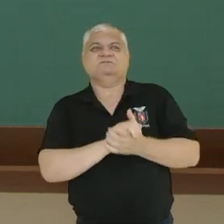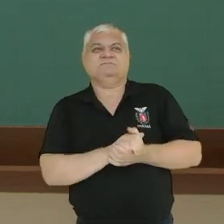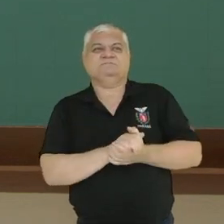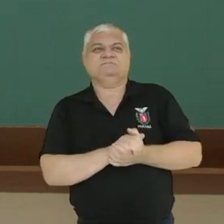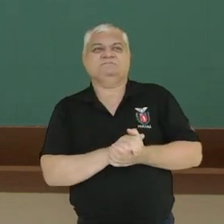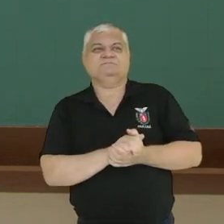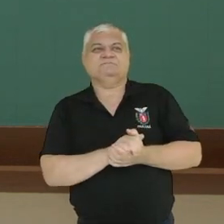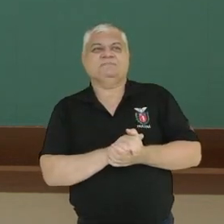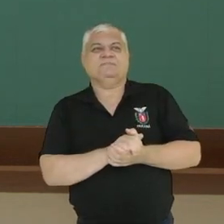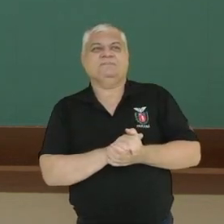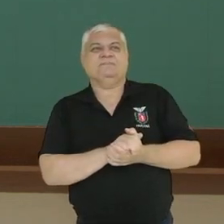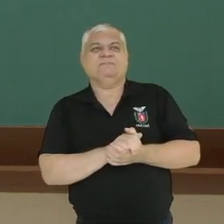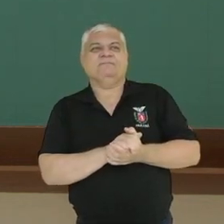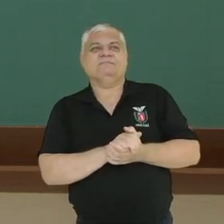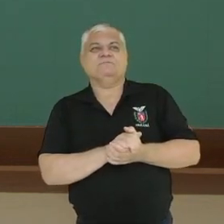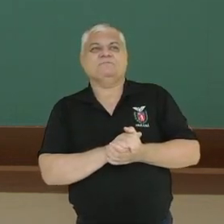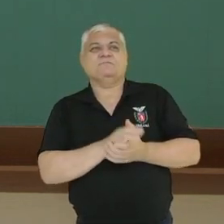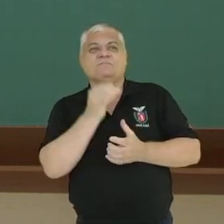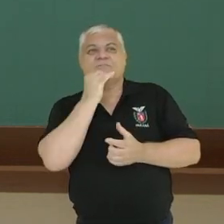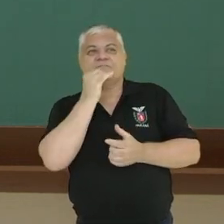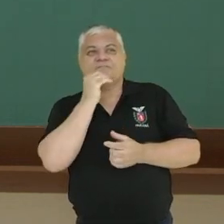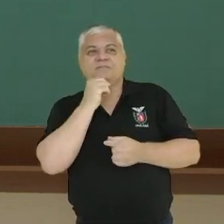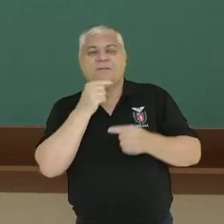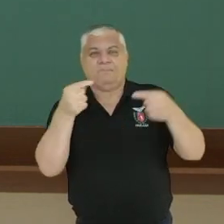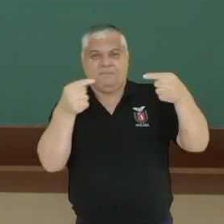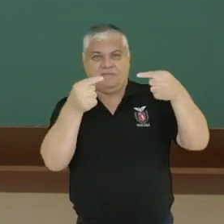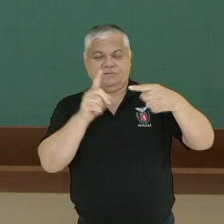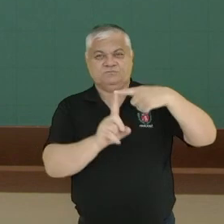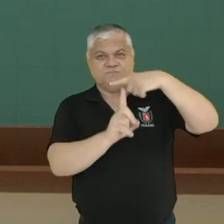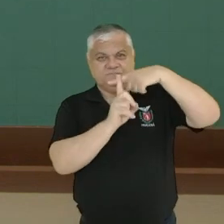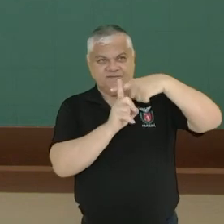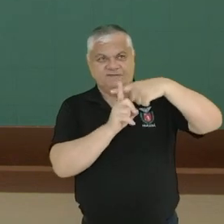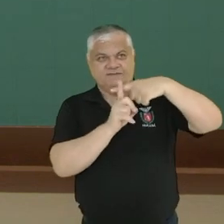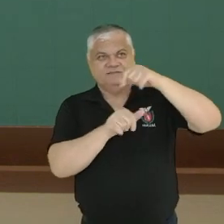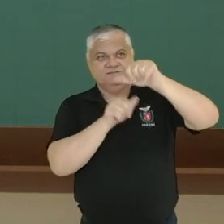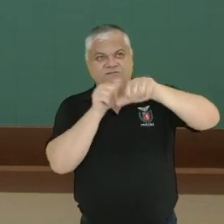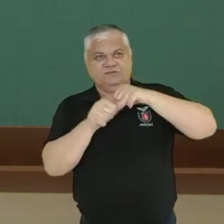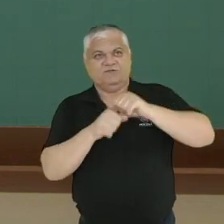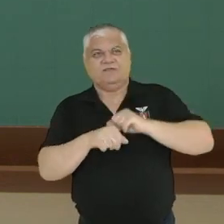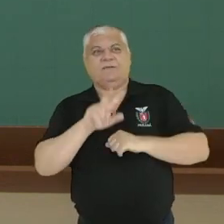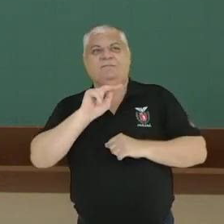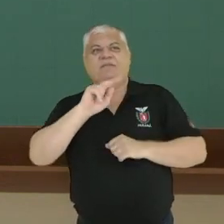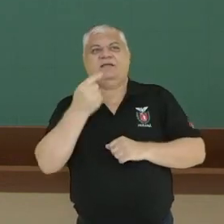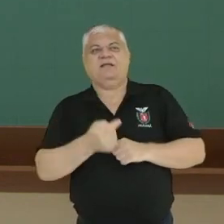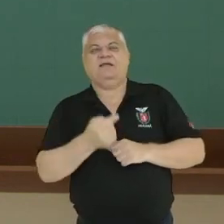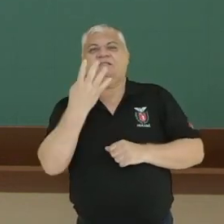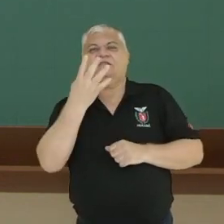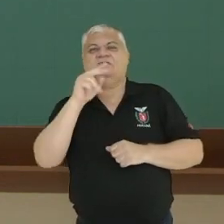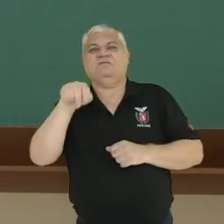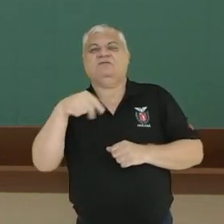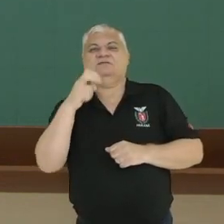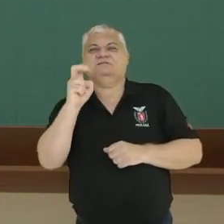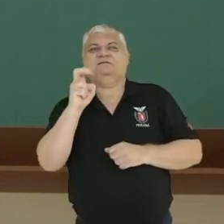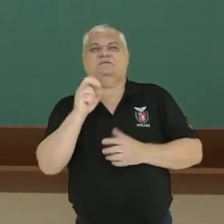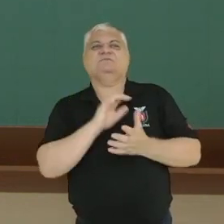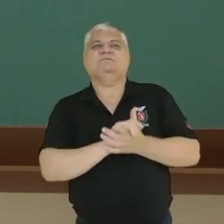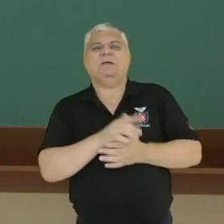vendo. Aplicando novamente, menos com menos é mais, e o valor é